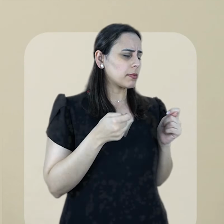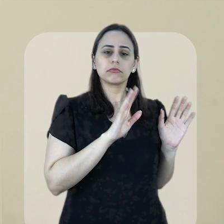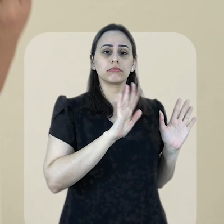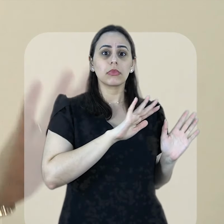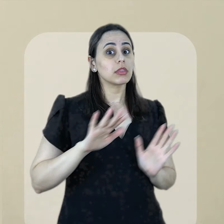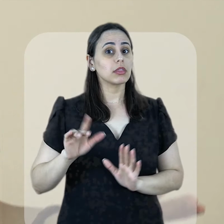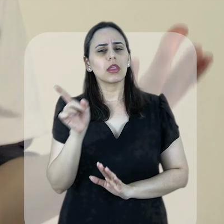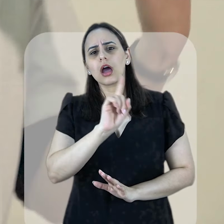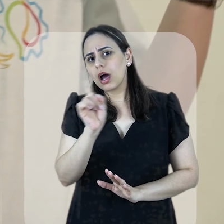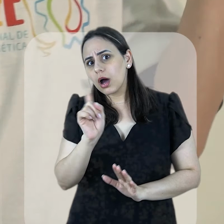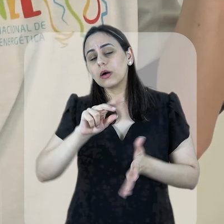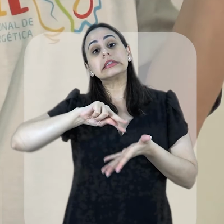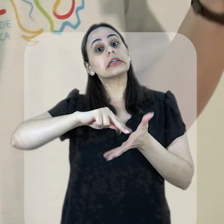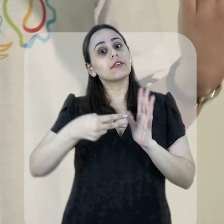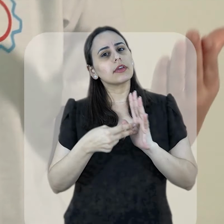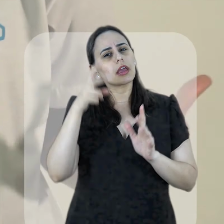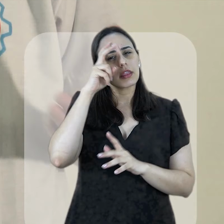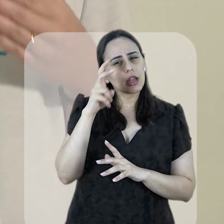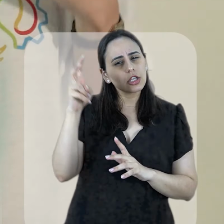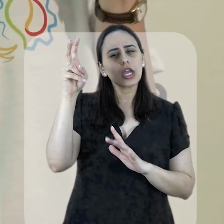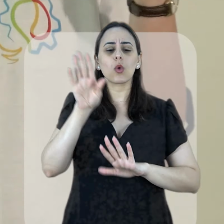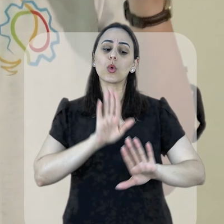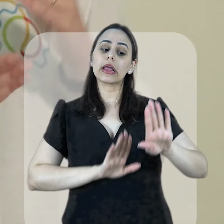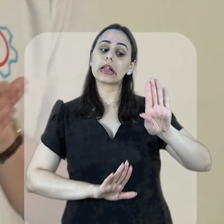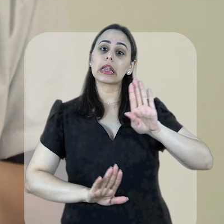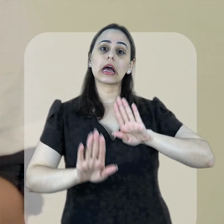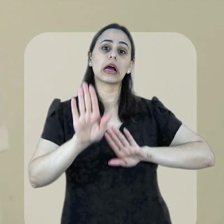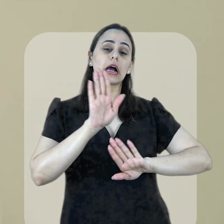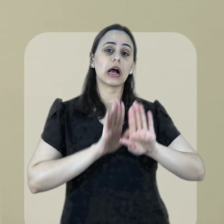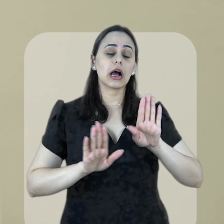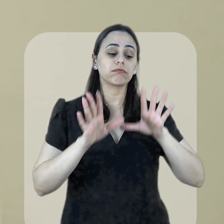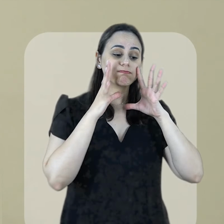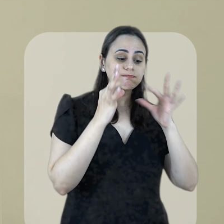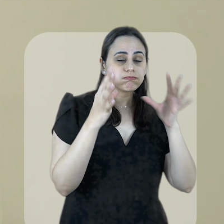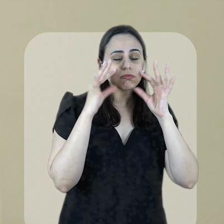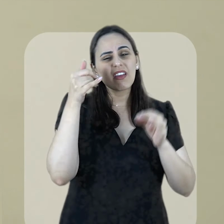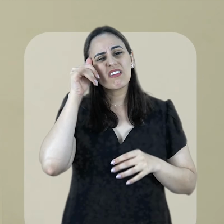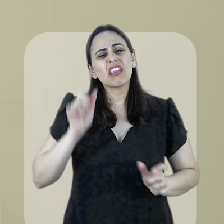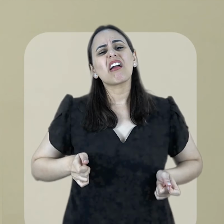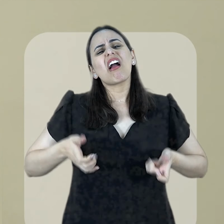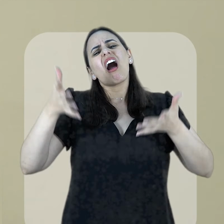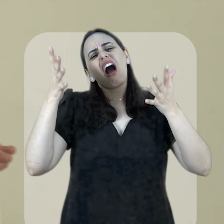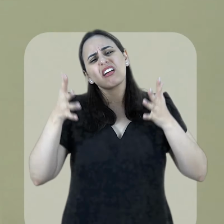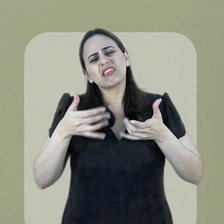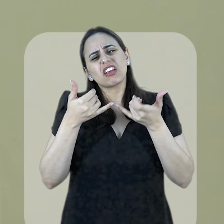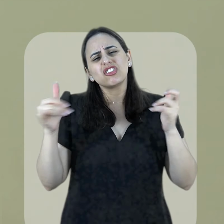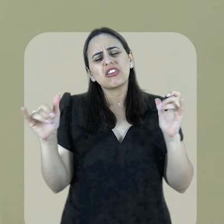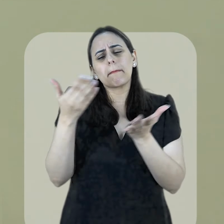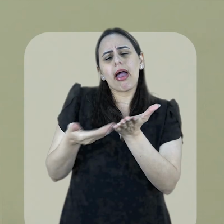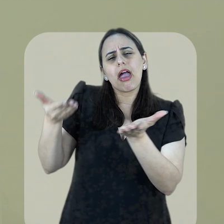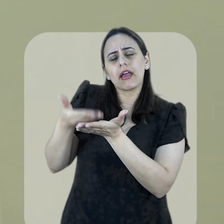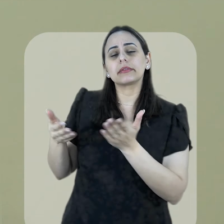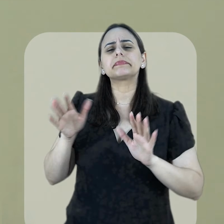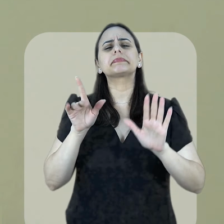usar com mais inteligência, com mais parcimônia, né? Usar cuidando para não desperdiçar. Então, é nesse sentido. Quem de vocês